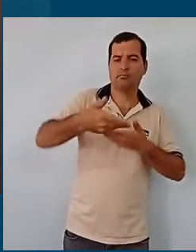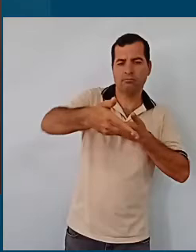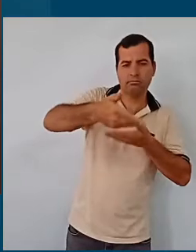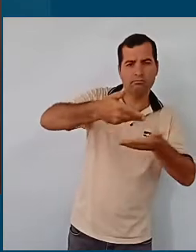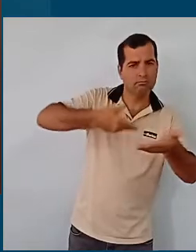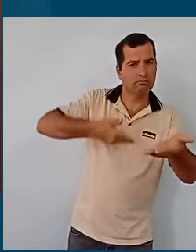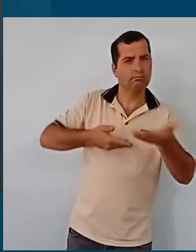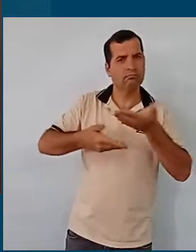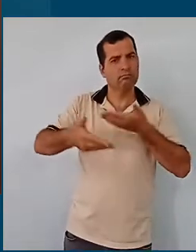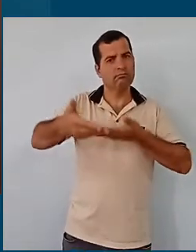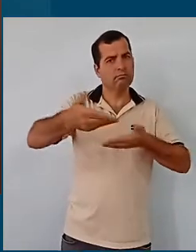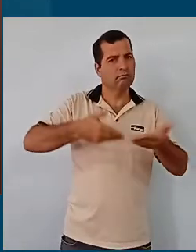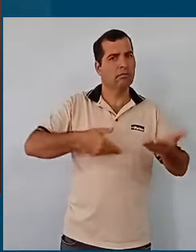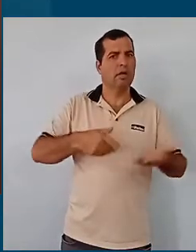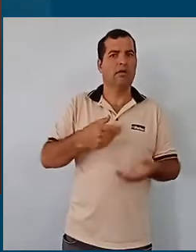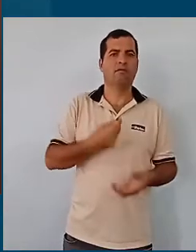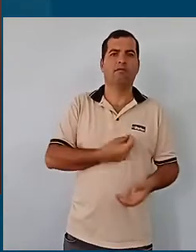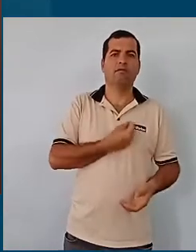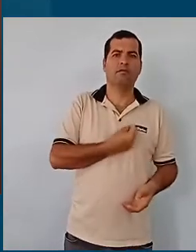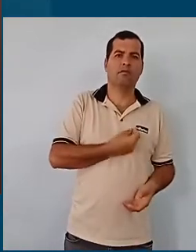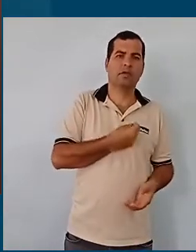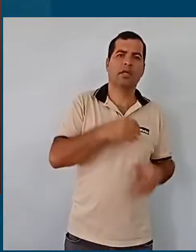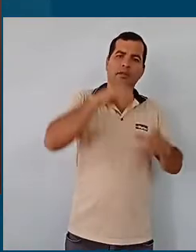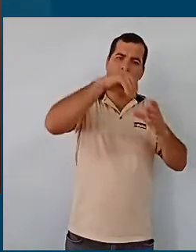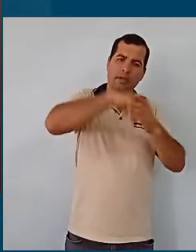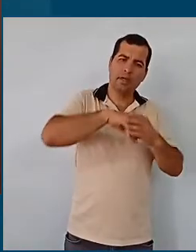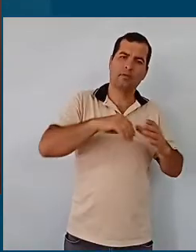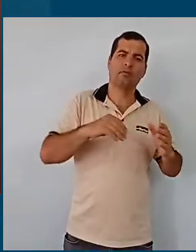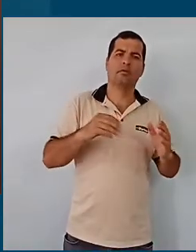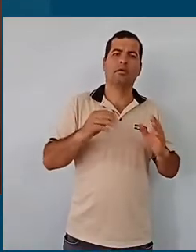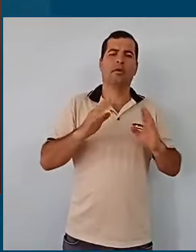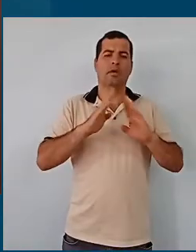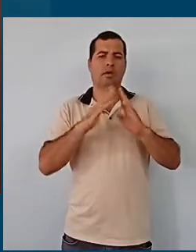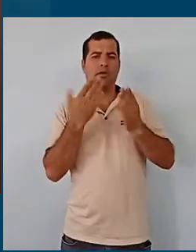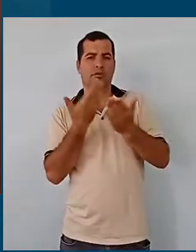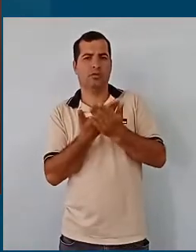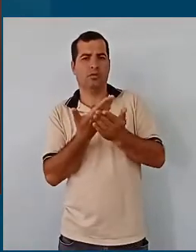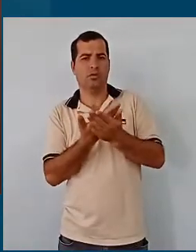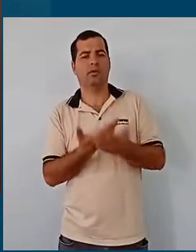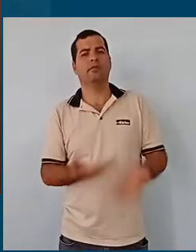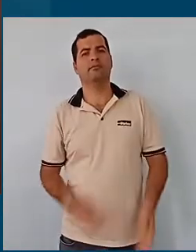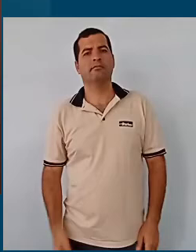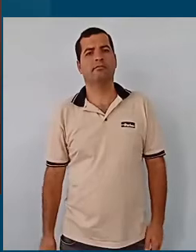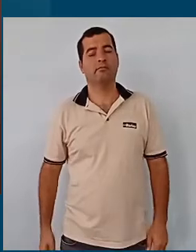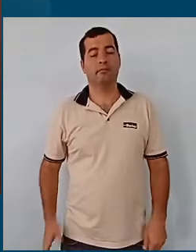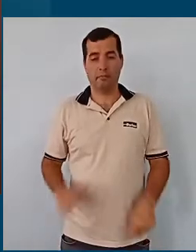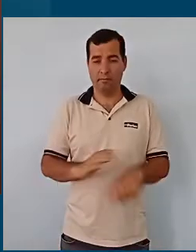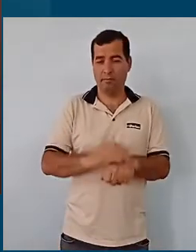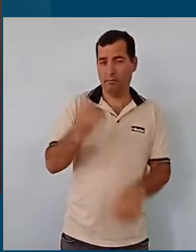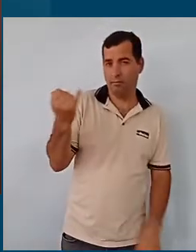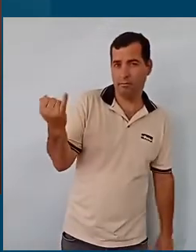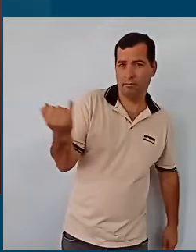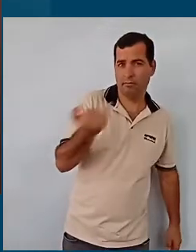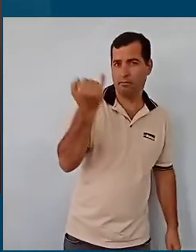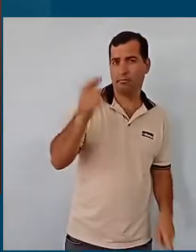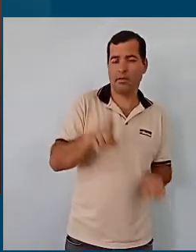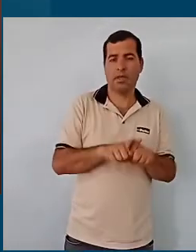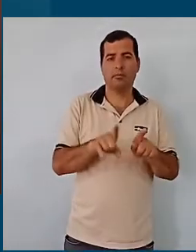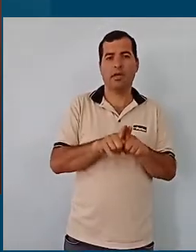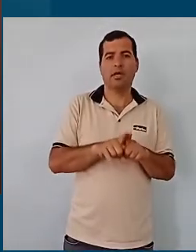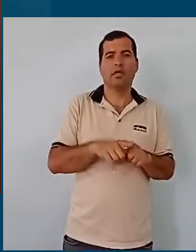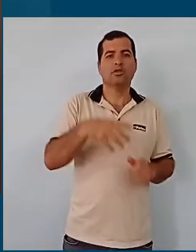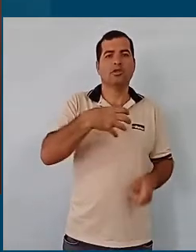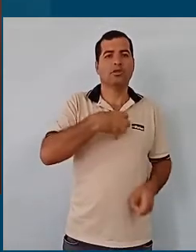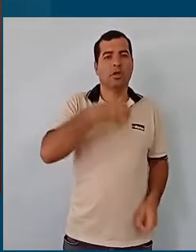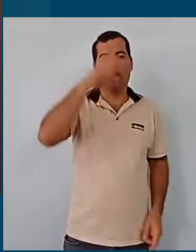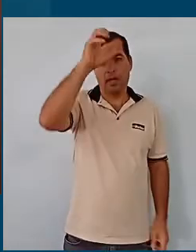prática pedagógica. E mais do que isso, a forma de aprender está ligada também ao que